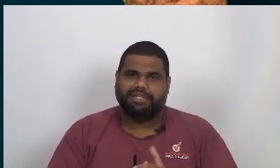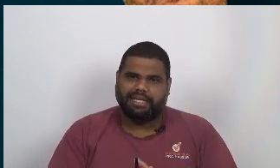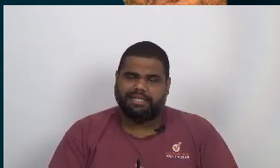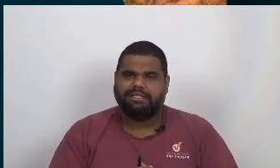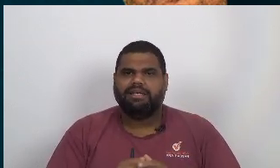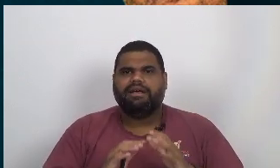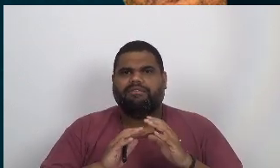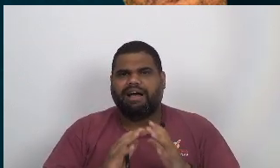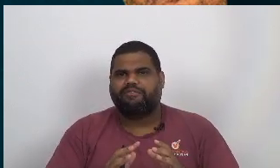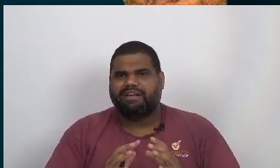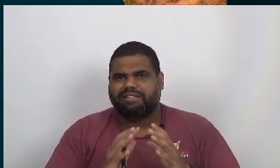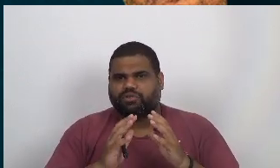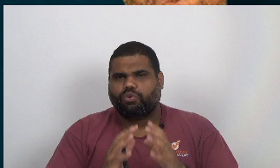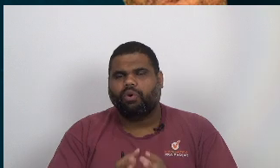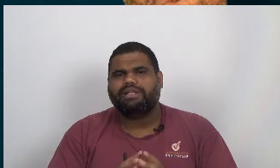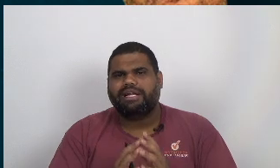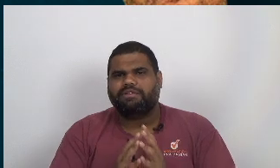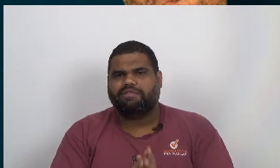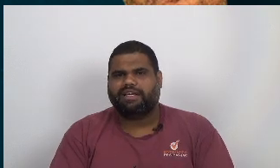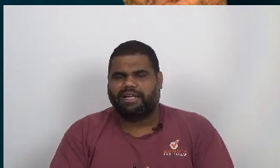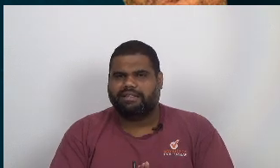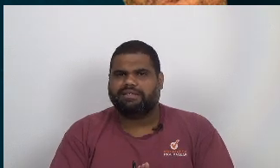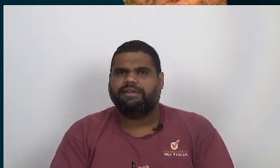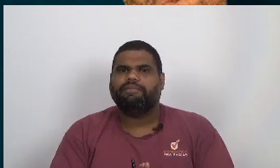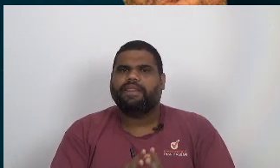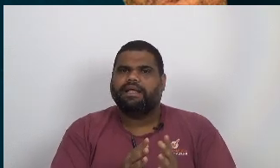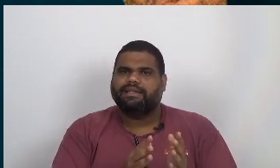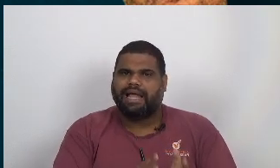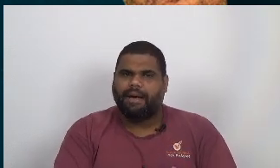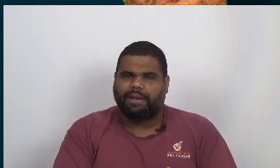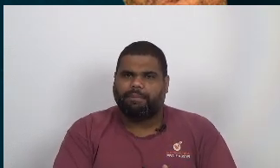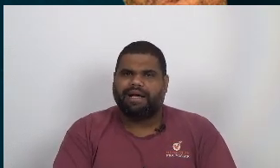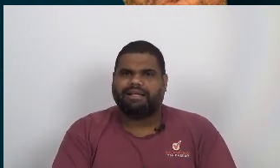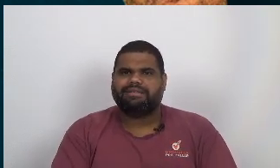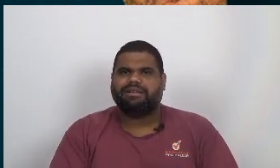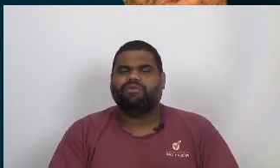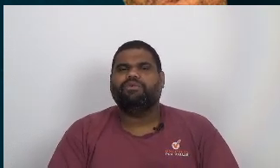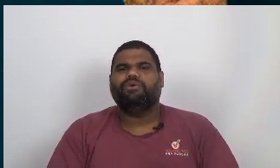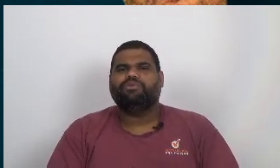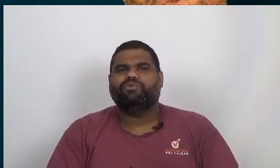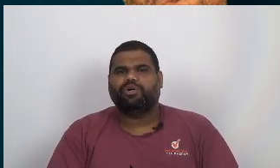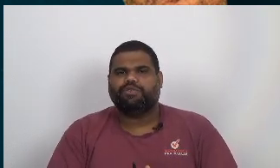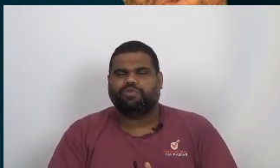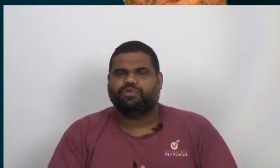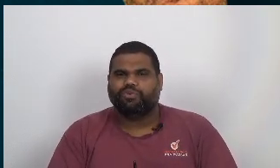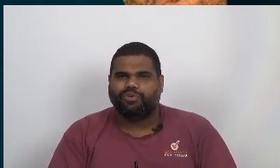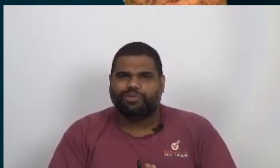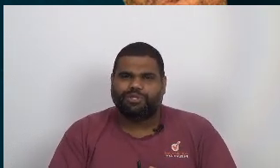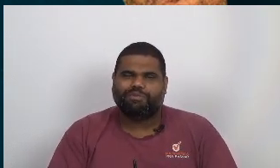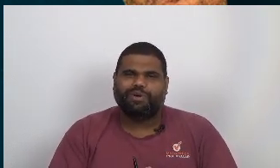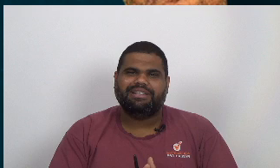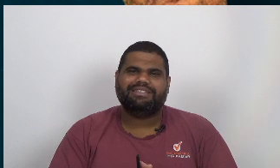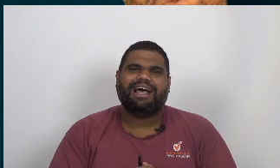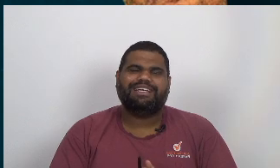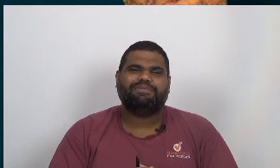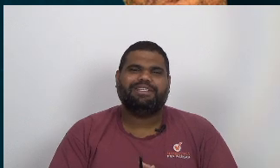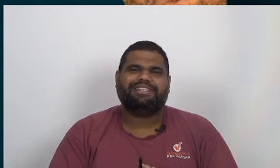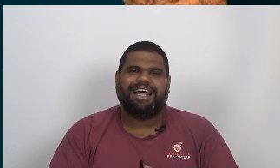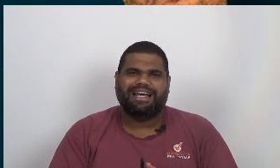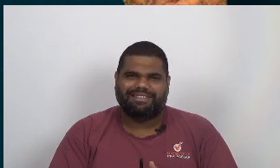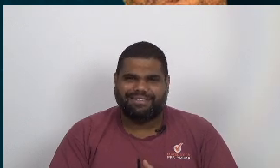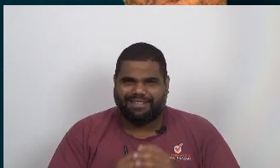de 2013, vai fazer toda a diferença na preparação dos futuros